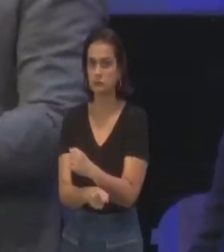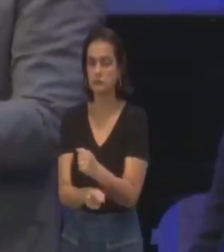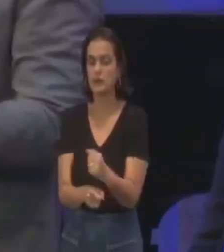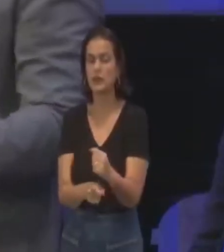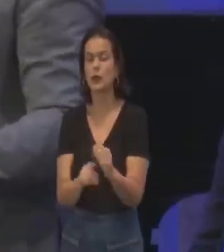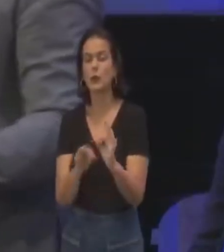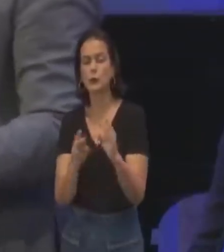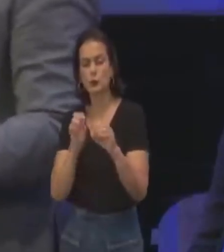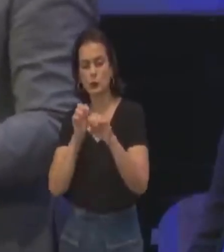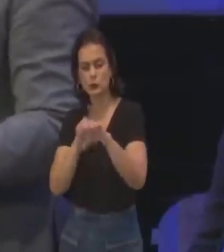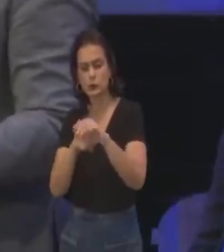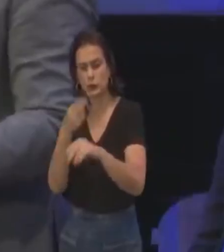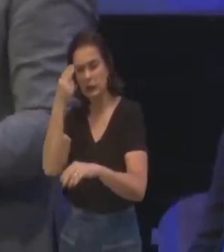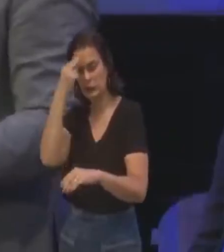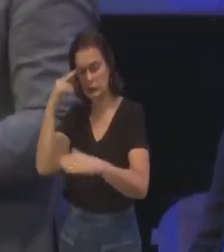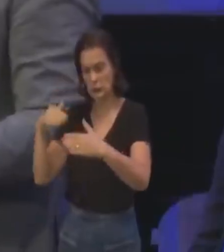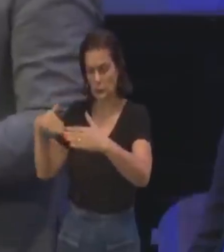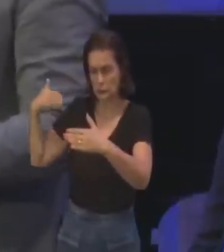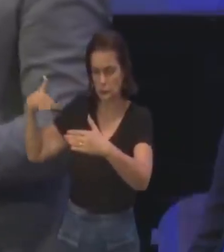vivência, toda a nossa história.